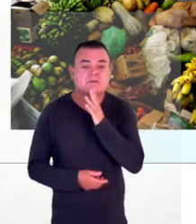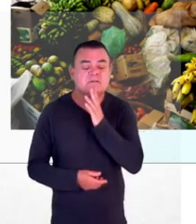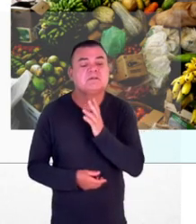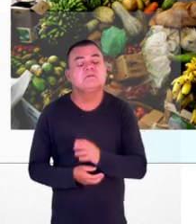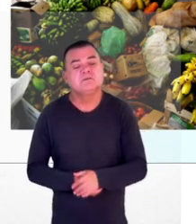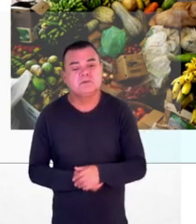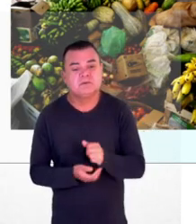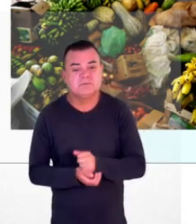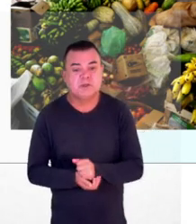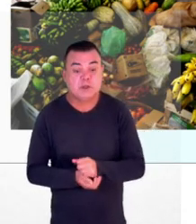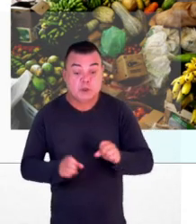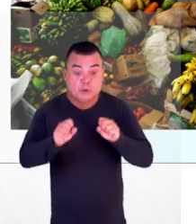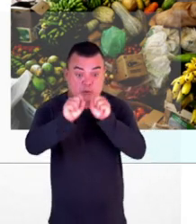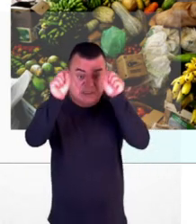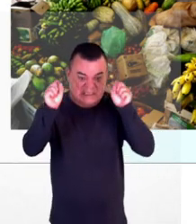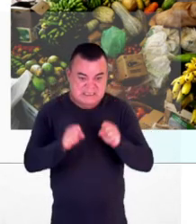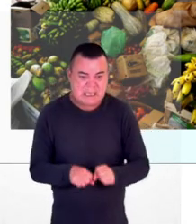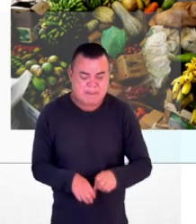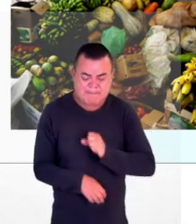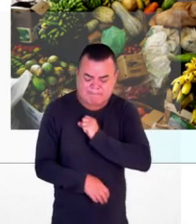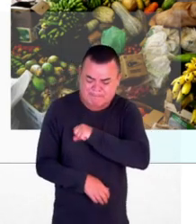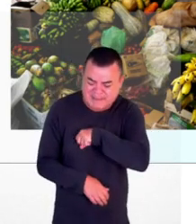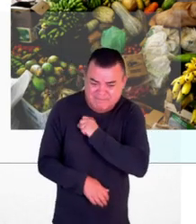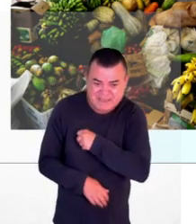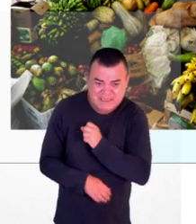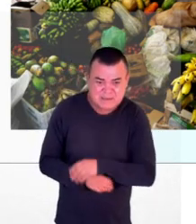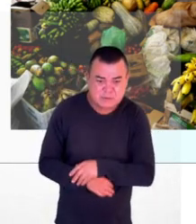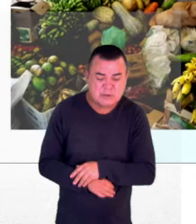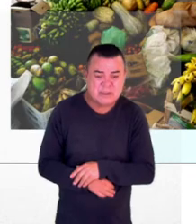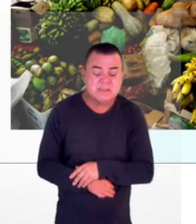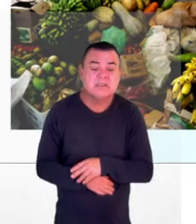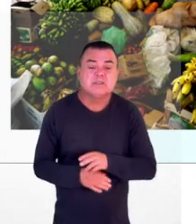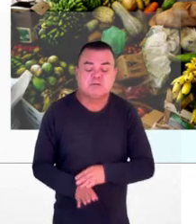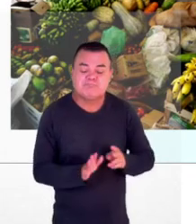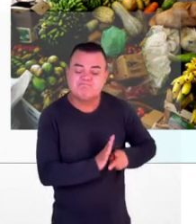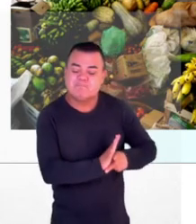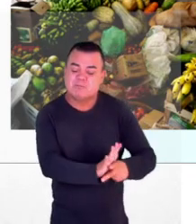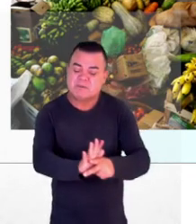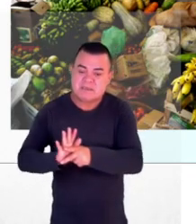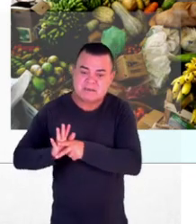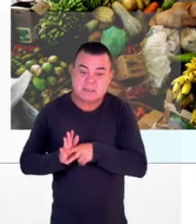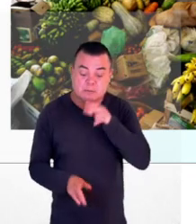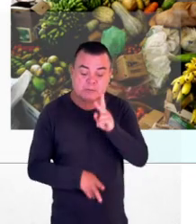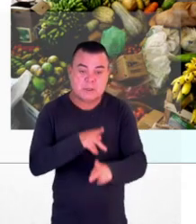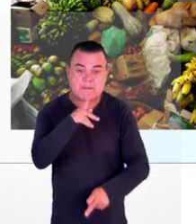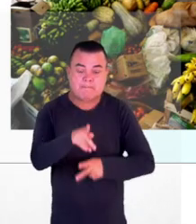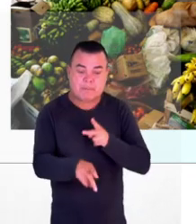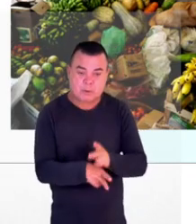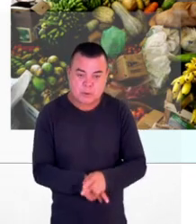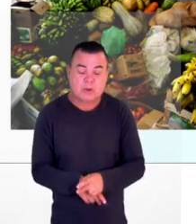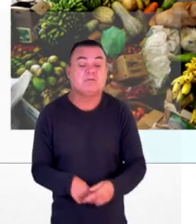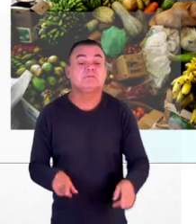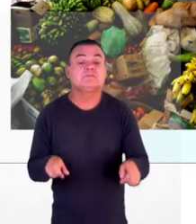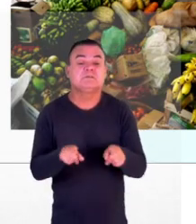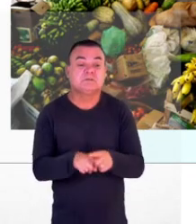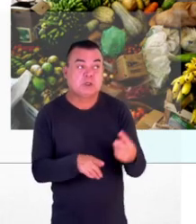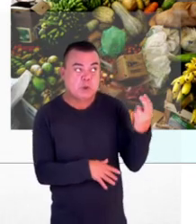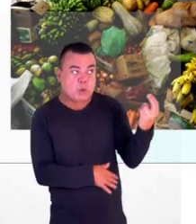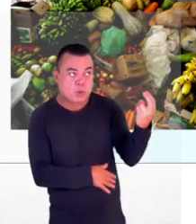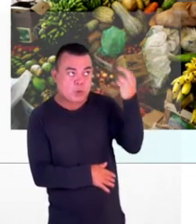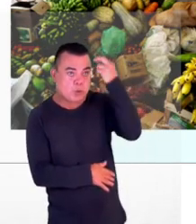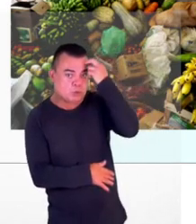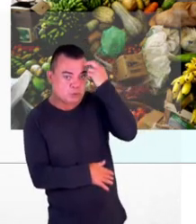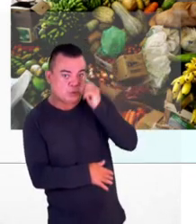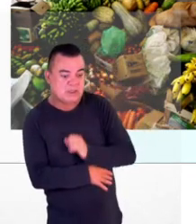num num sistema perverso de dominação né de povos eh e de de culturas eh de